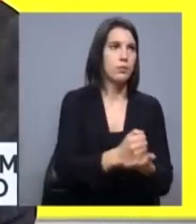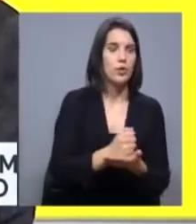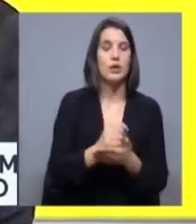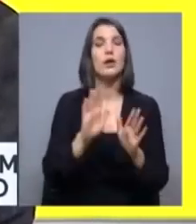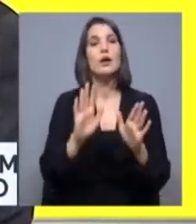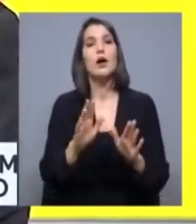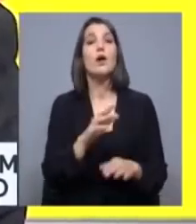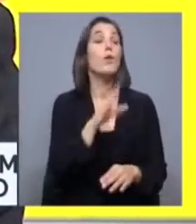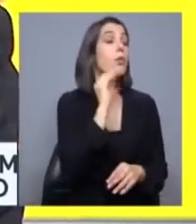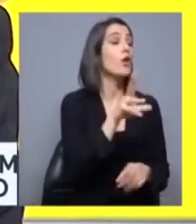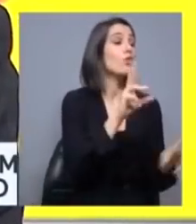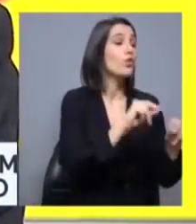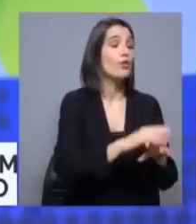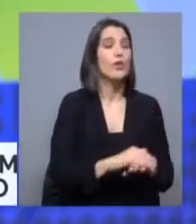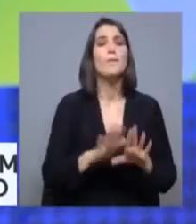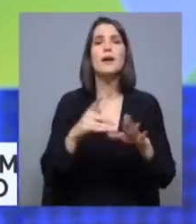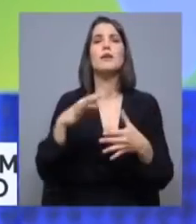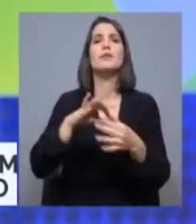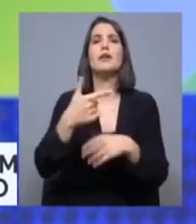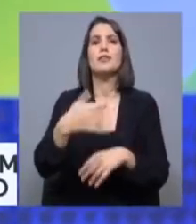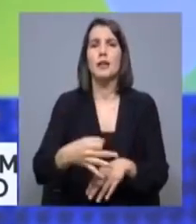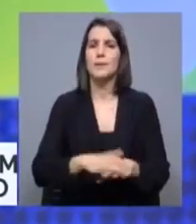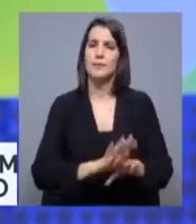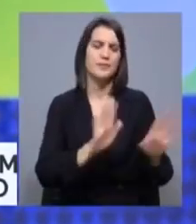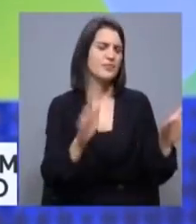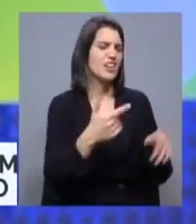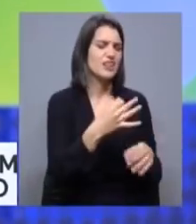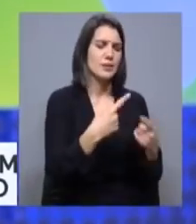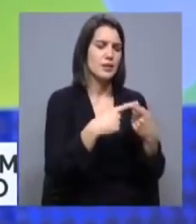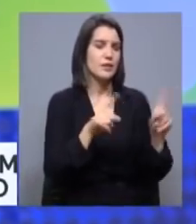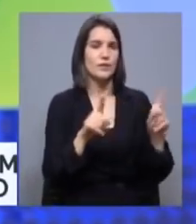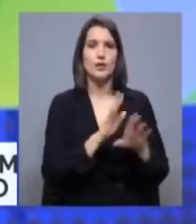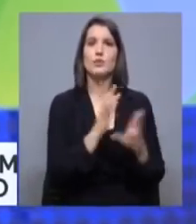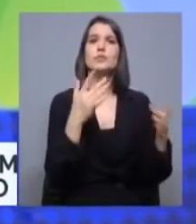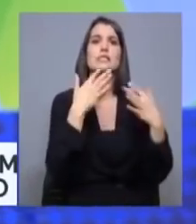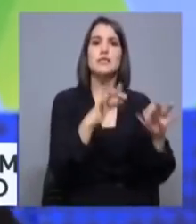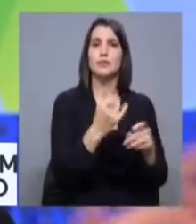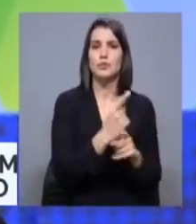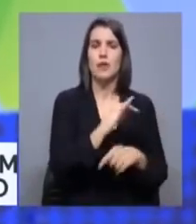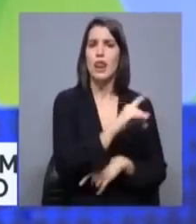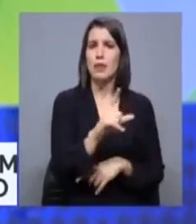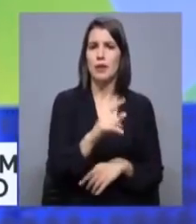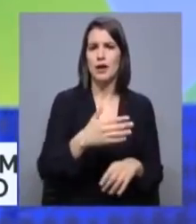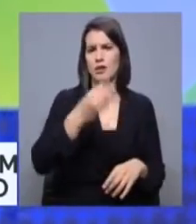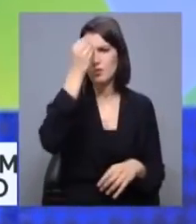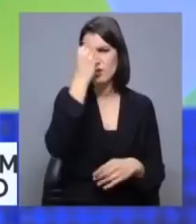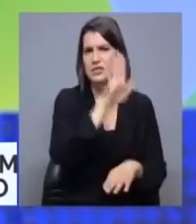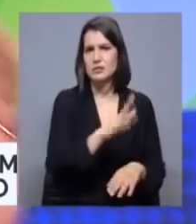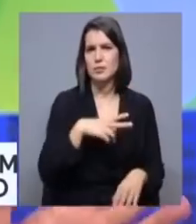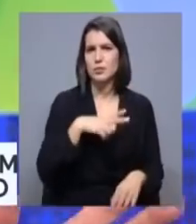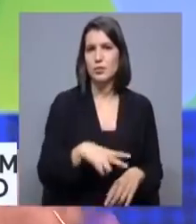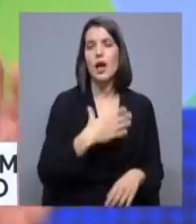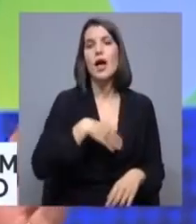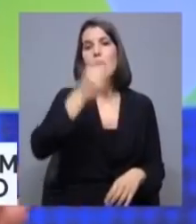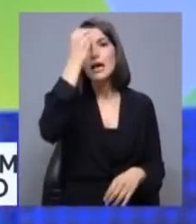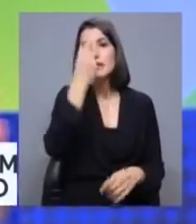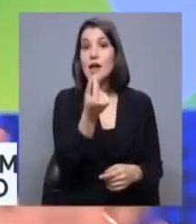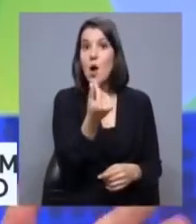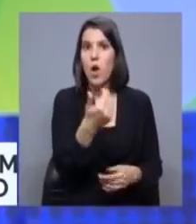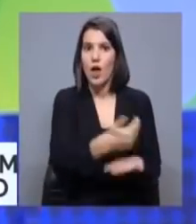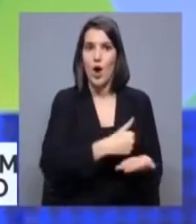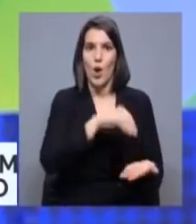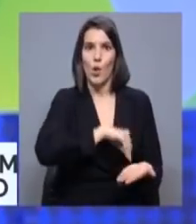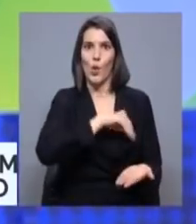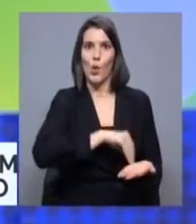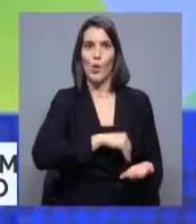relação à diferença dos símbolos é que a gente digo Liberal tiver não quer saber Portugal é isso aqui em cima do lucro o